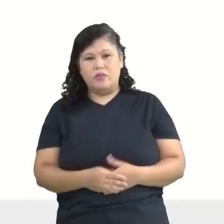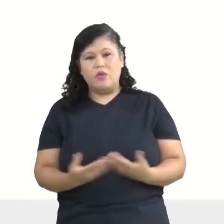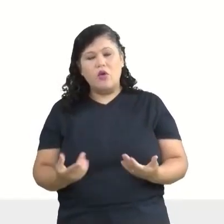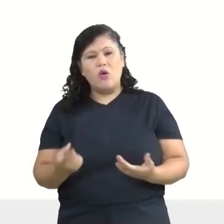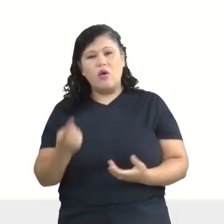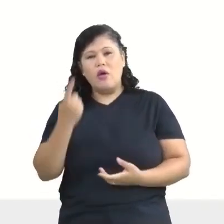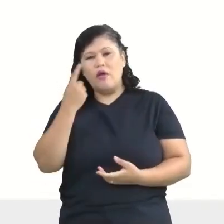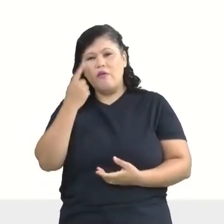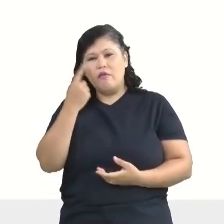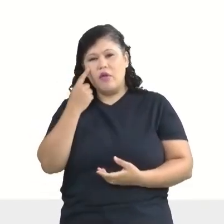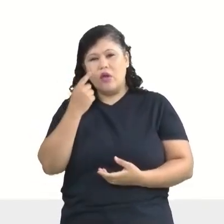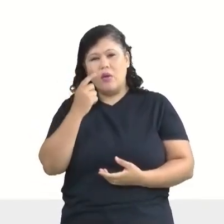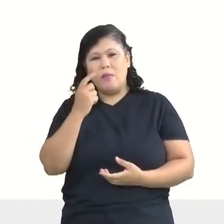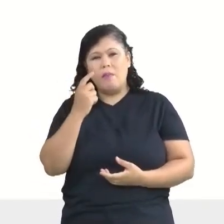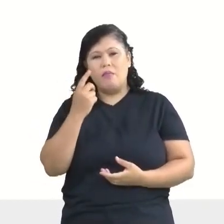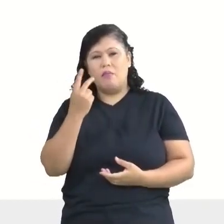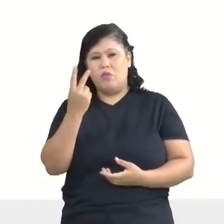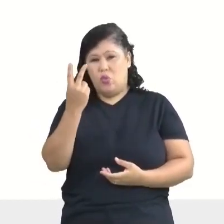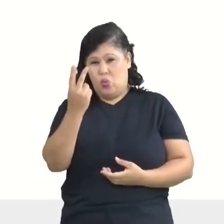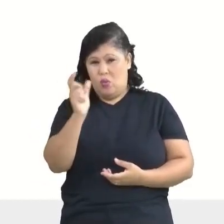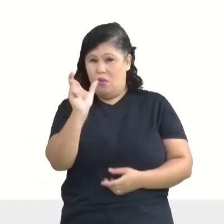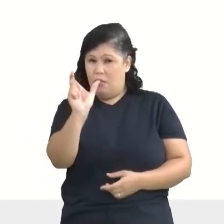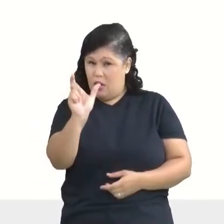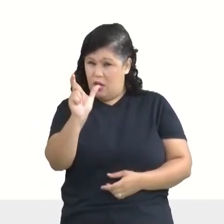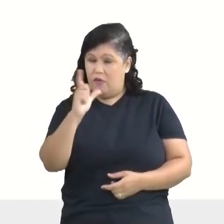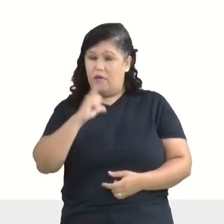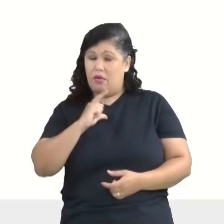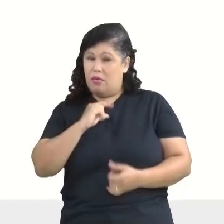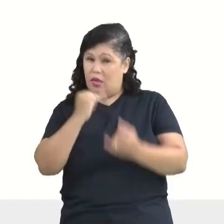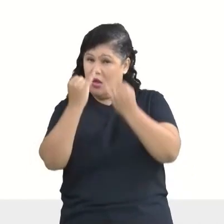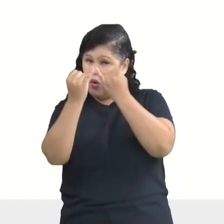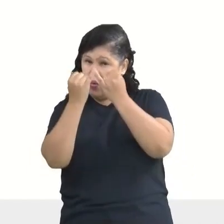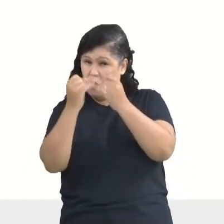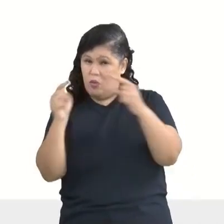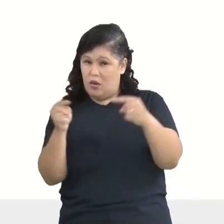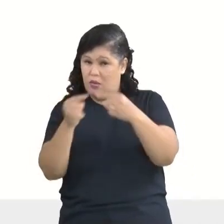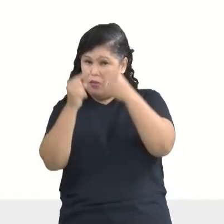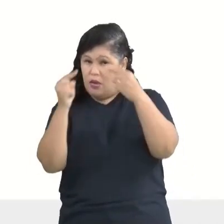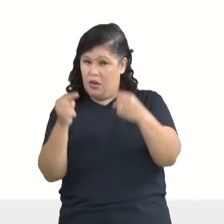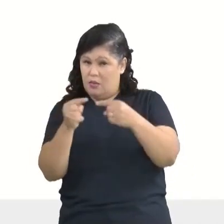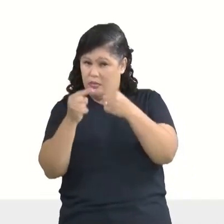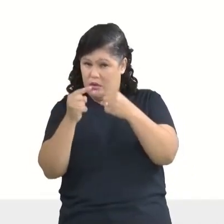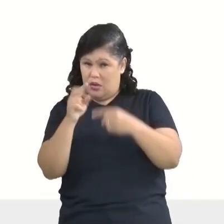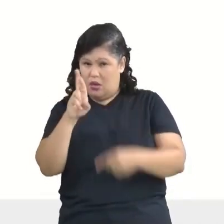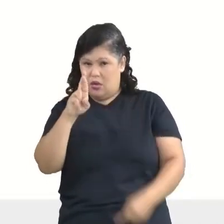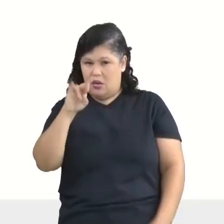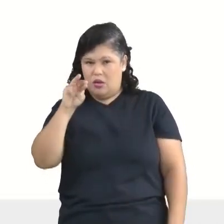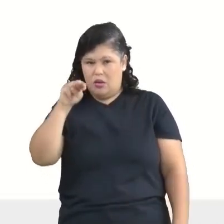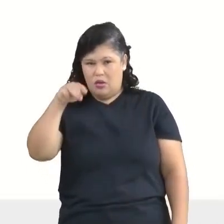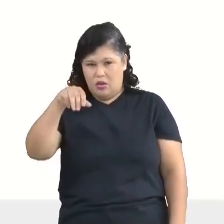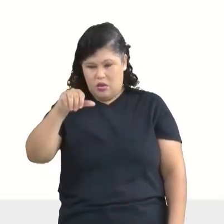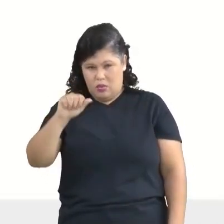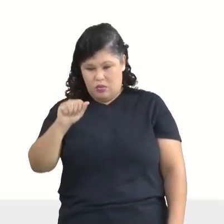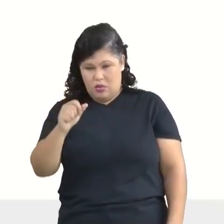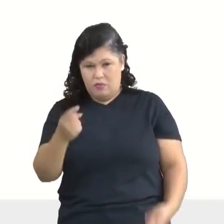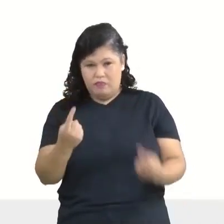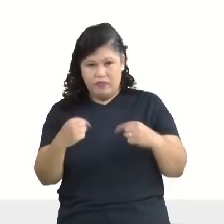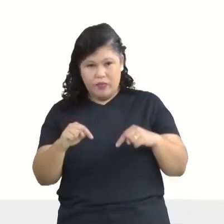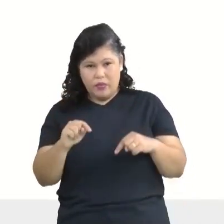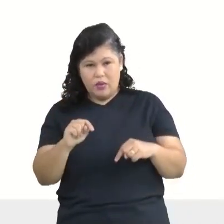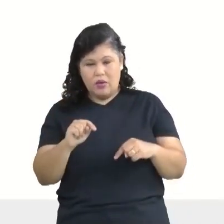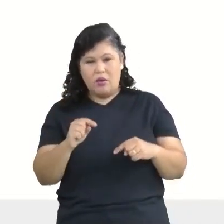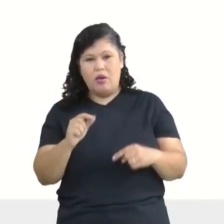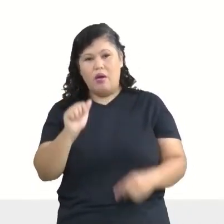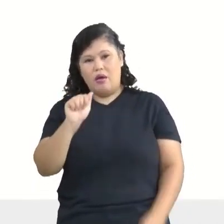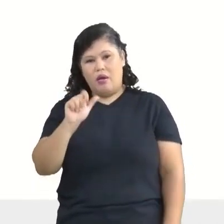elas têm rimas. Palavra balança, palavra esperança. O que mais que nós vimos?